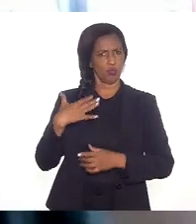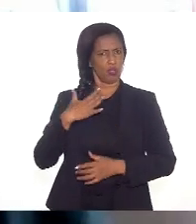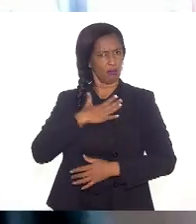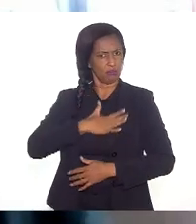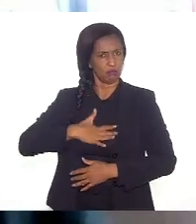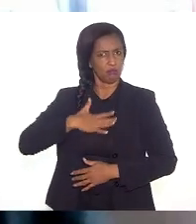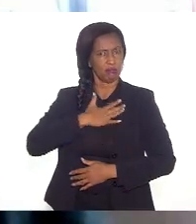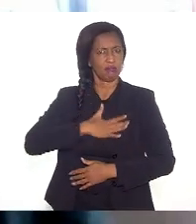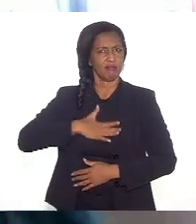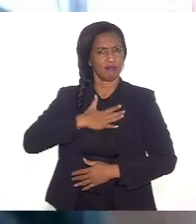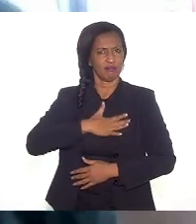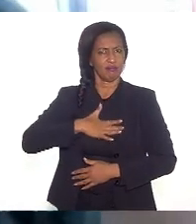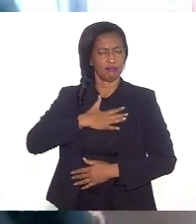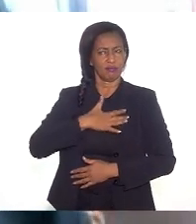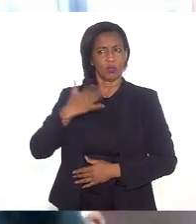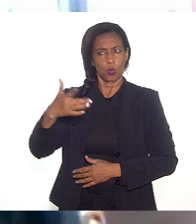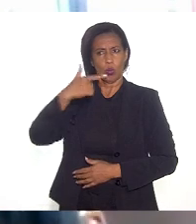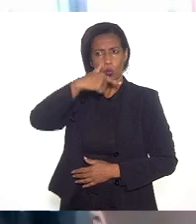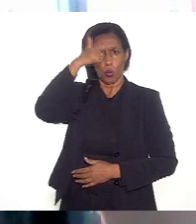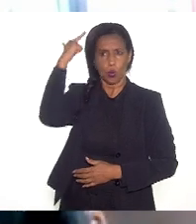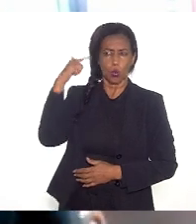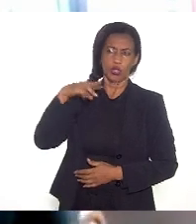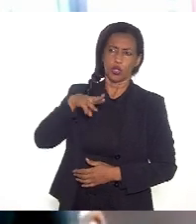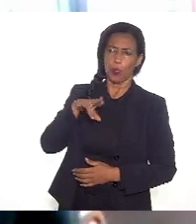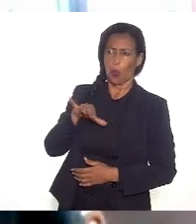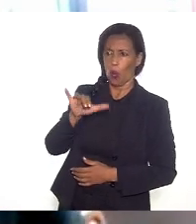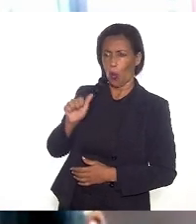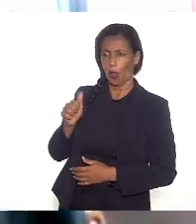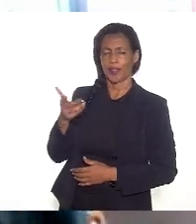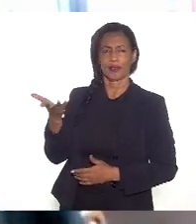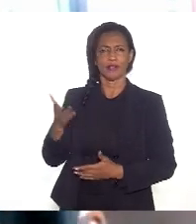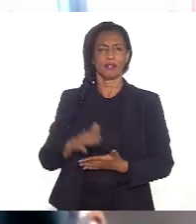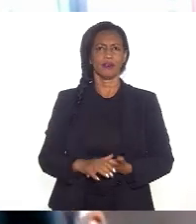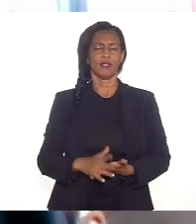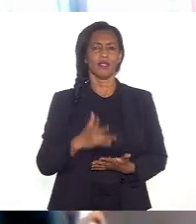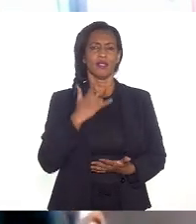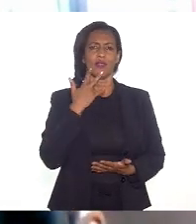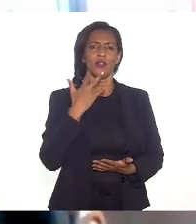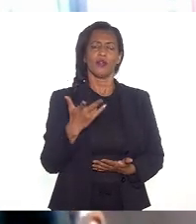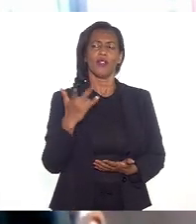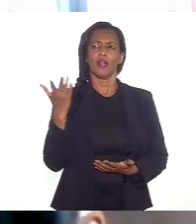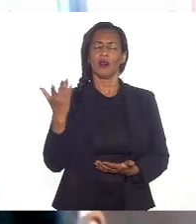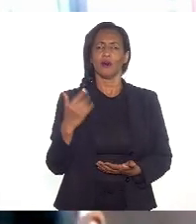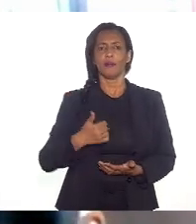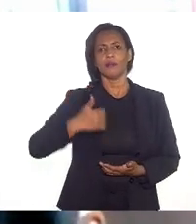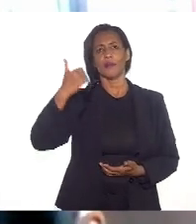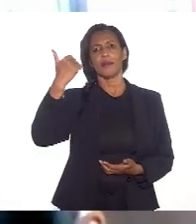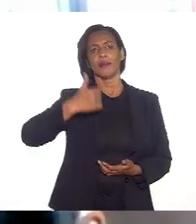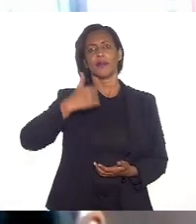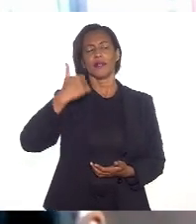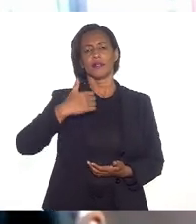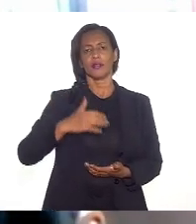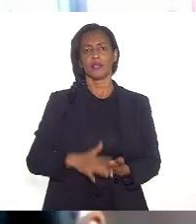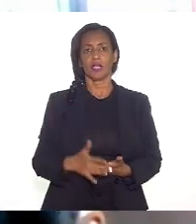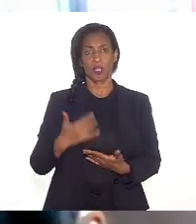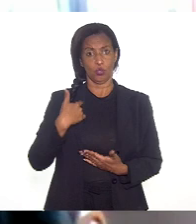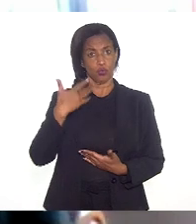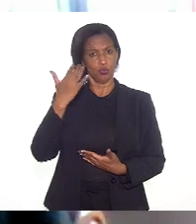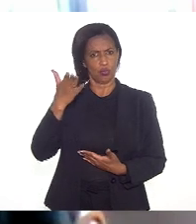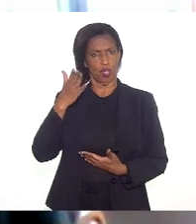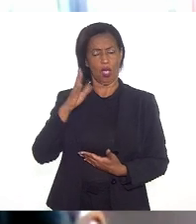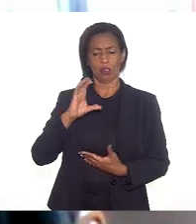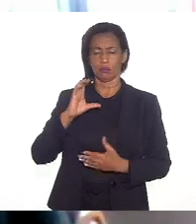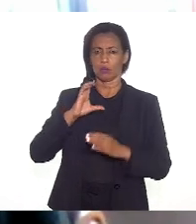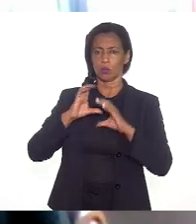com você, com o Luiz Paulo, com a querida Mônica. Dizer, Márcio, em primeiro lugar, eu já comuniquei